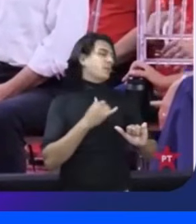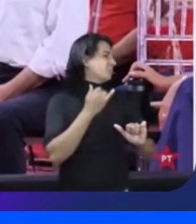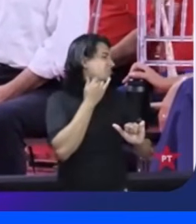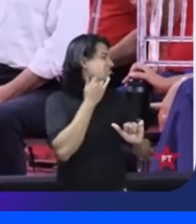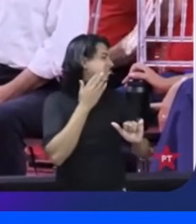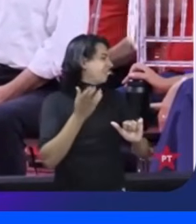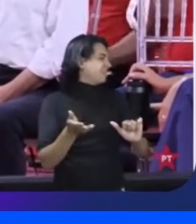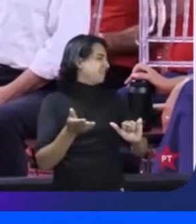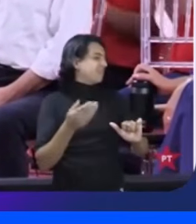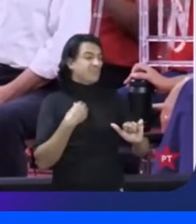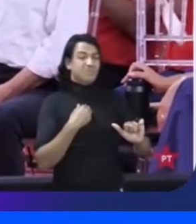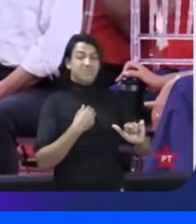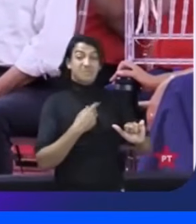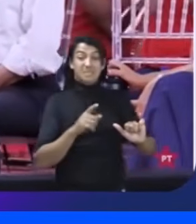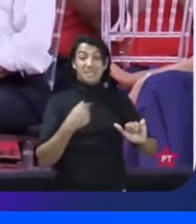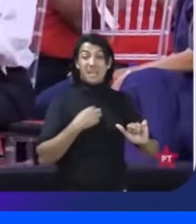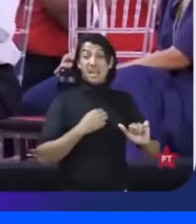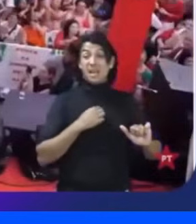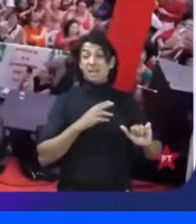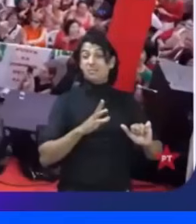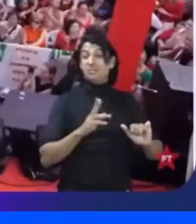política desse país.